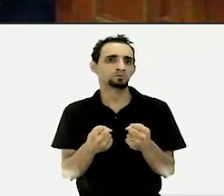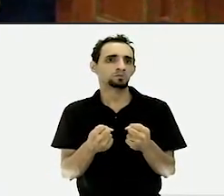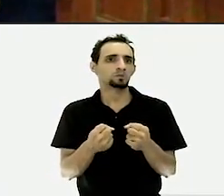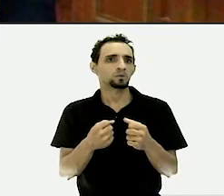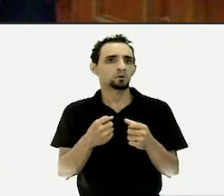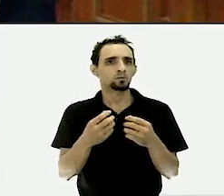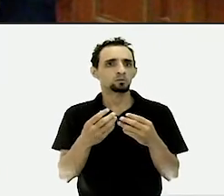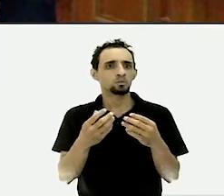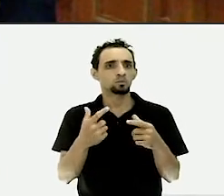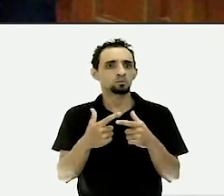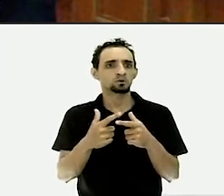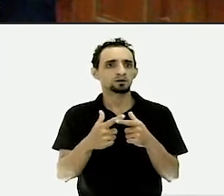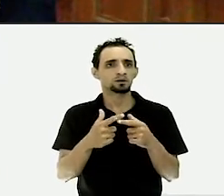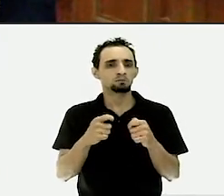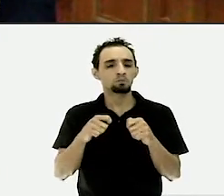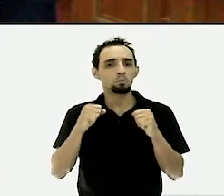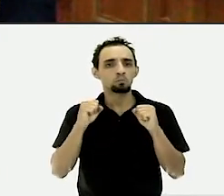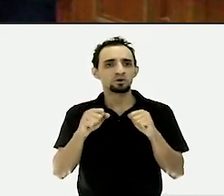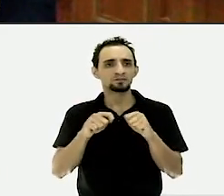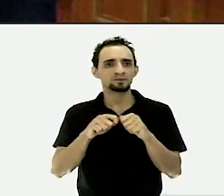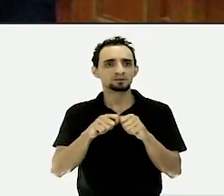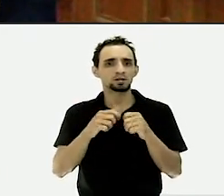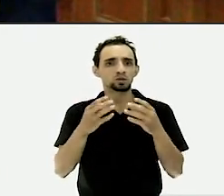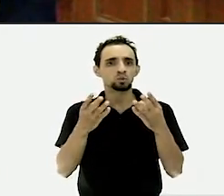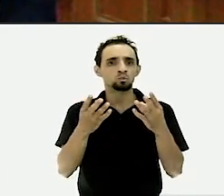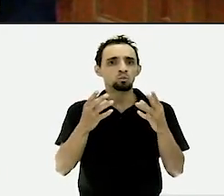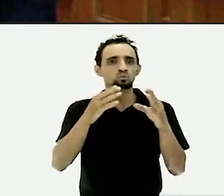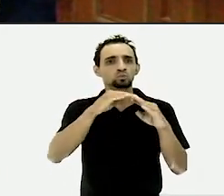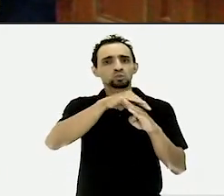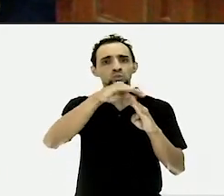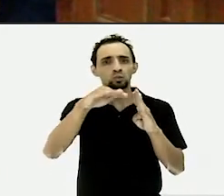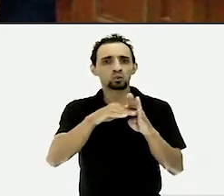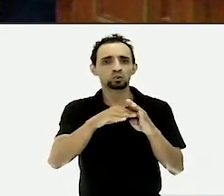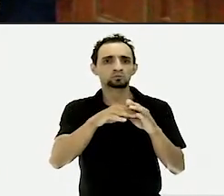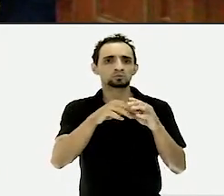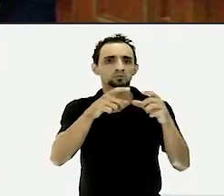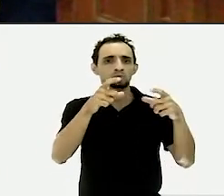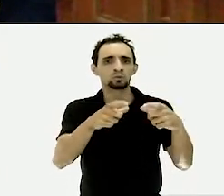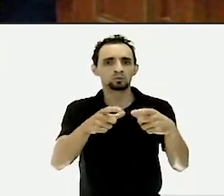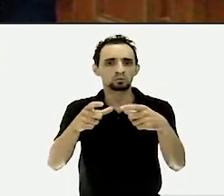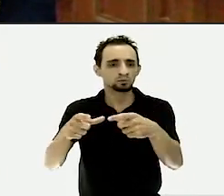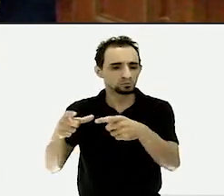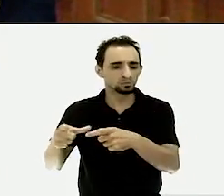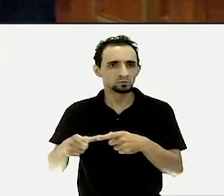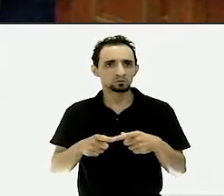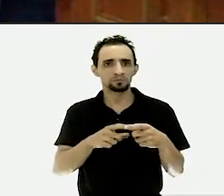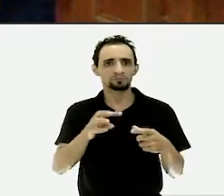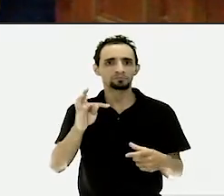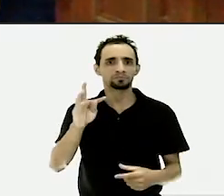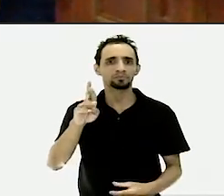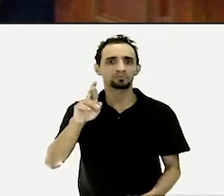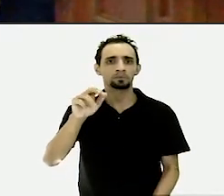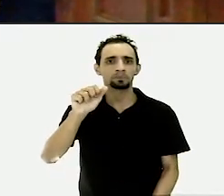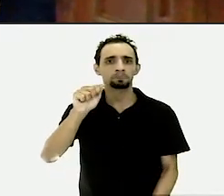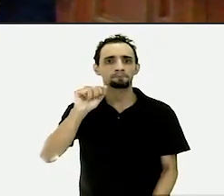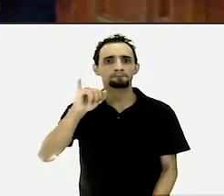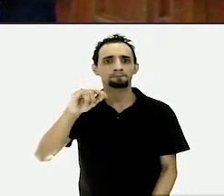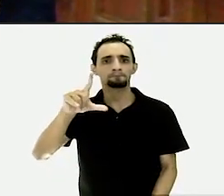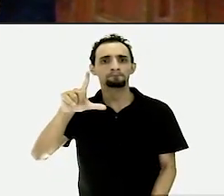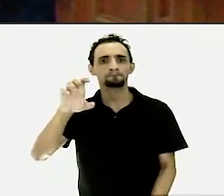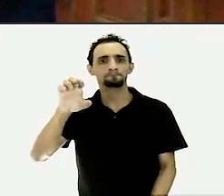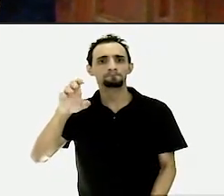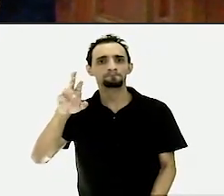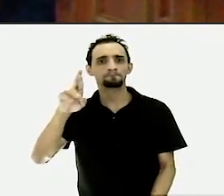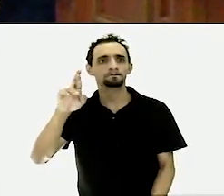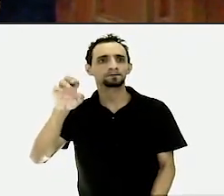de todos os trabalhadores de lá, que não tem um trailer. Se eles tiverem... algum problema, eles vão ter que procurar a adjacência ou